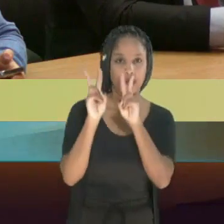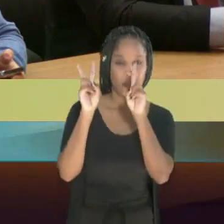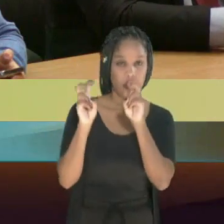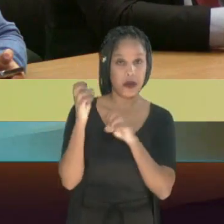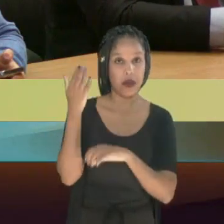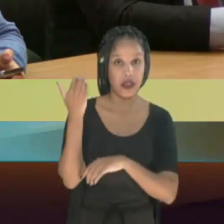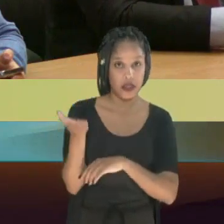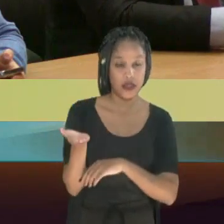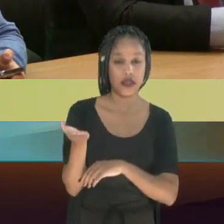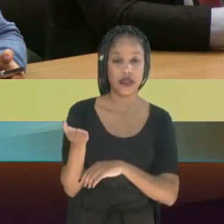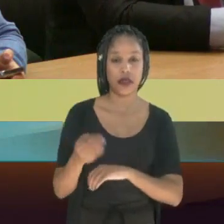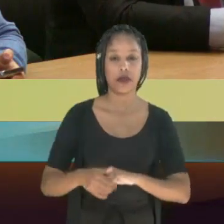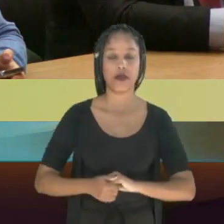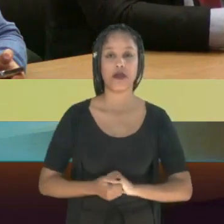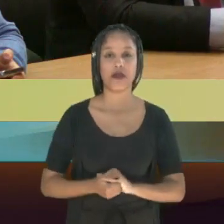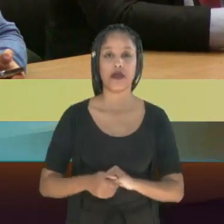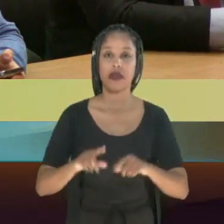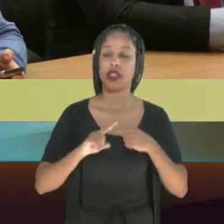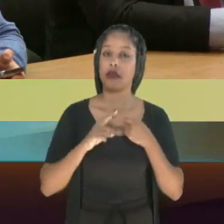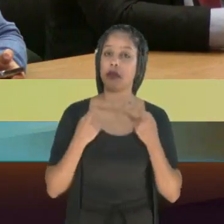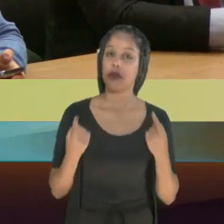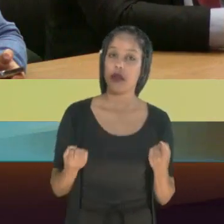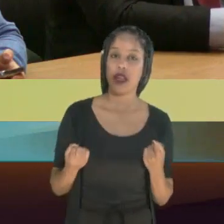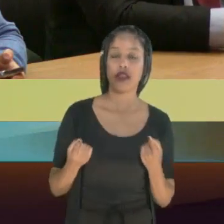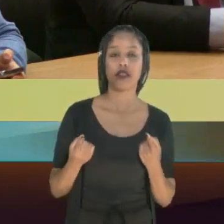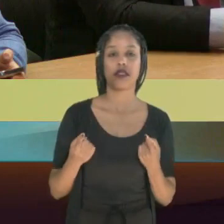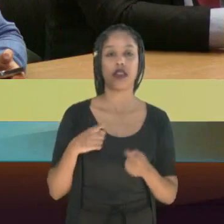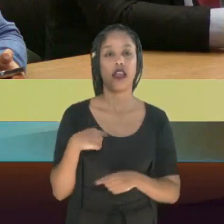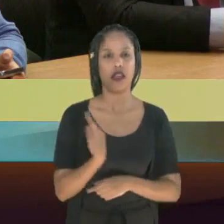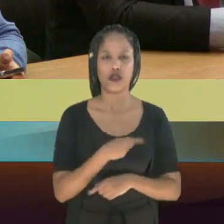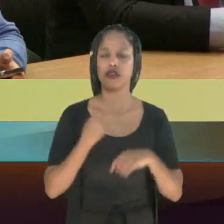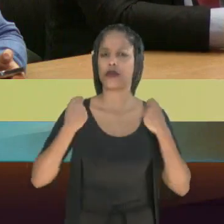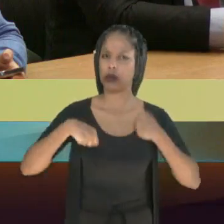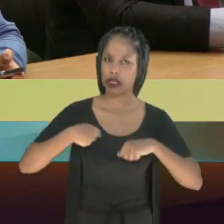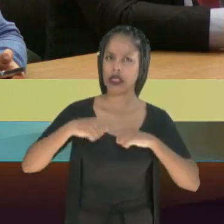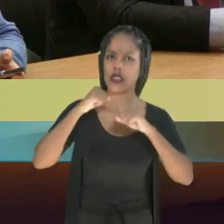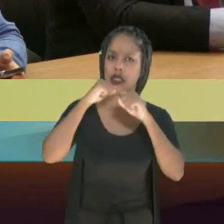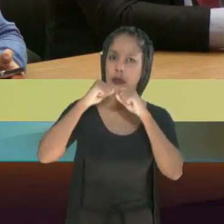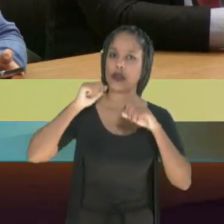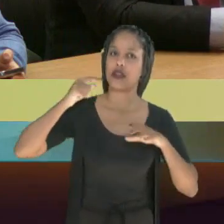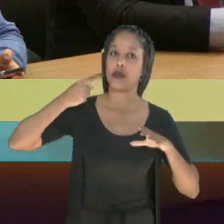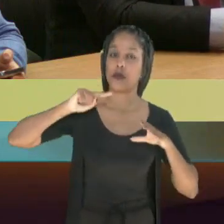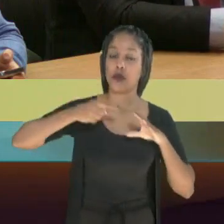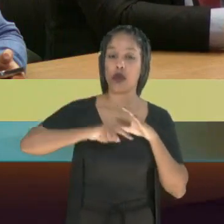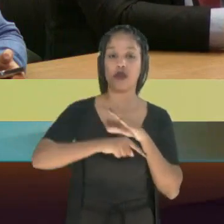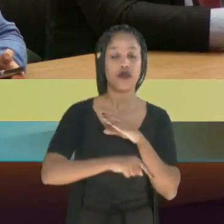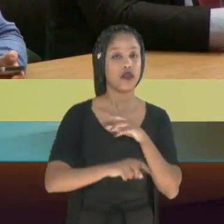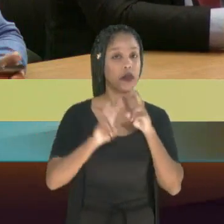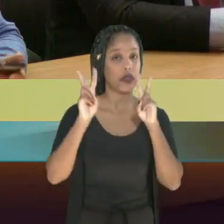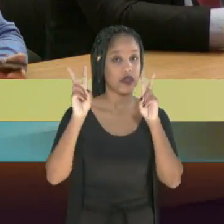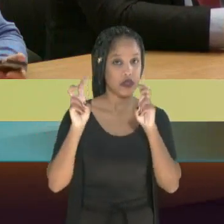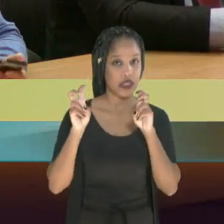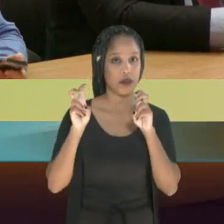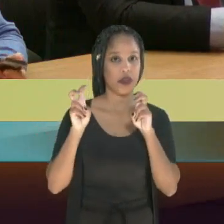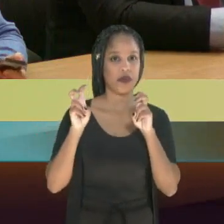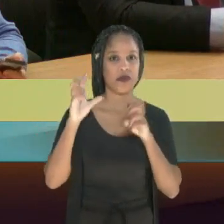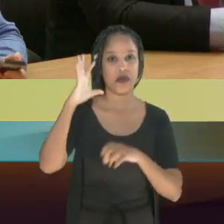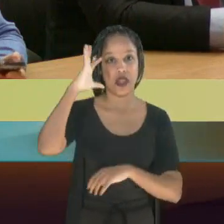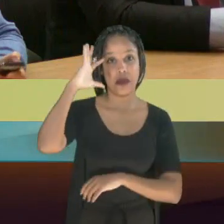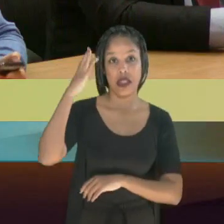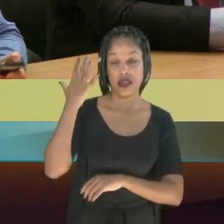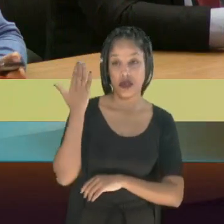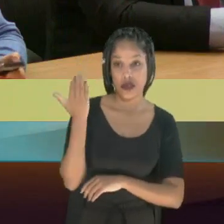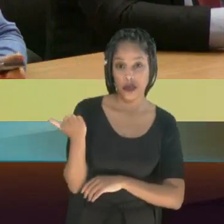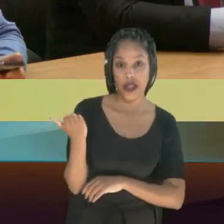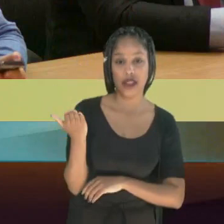tema, dessa matéria, mas é algo que a gente tem que discutir mais profundamente para que uma decisão tomada por